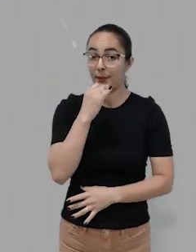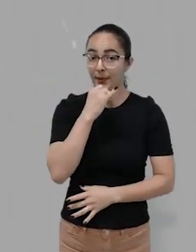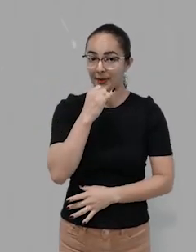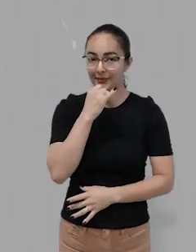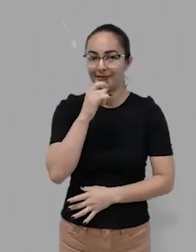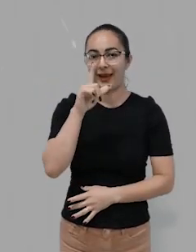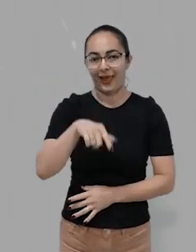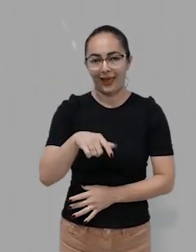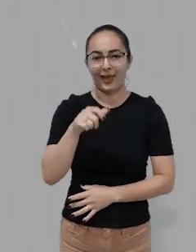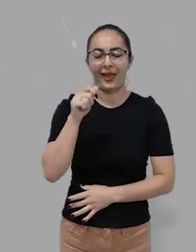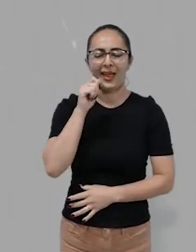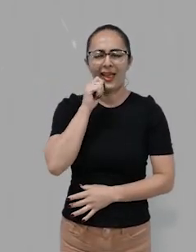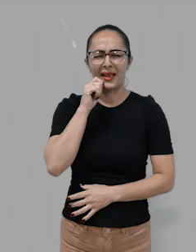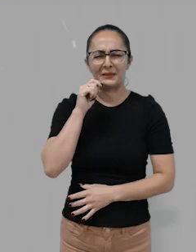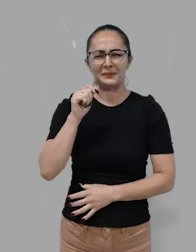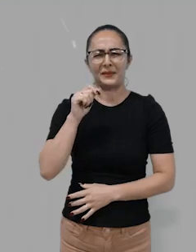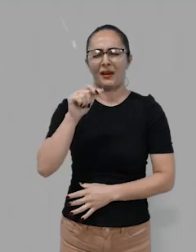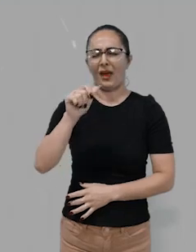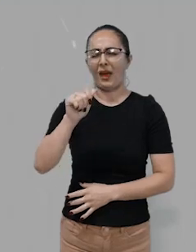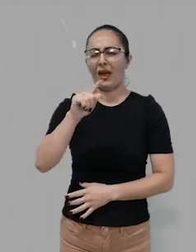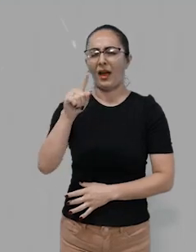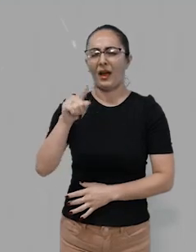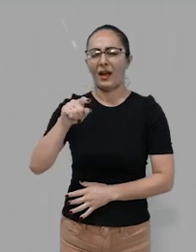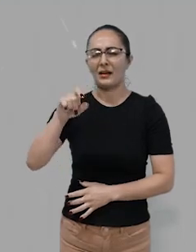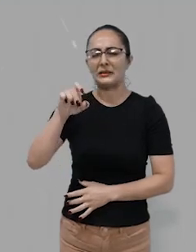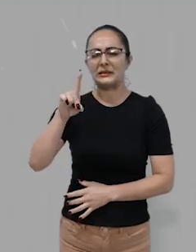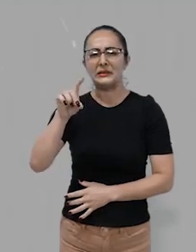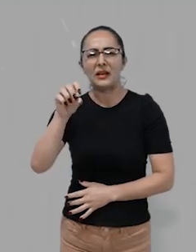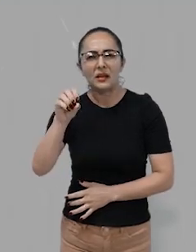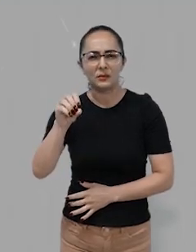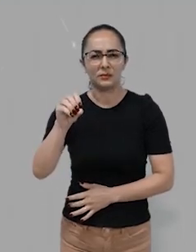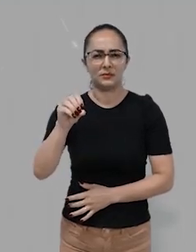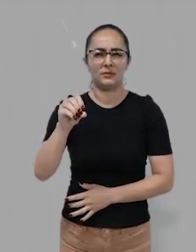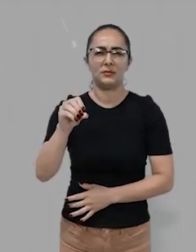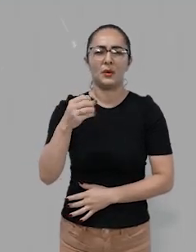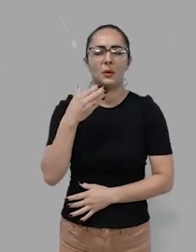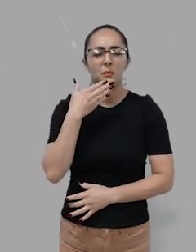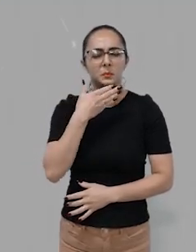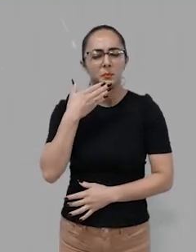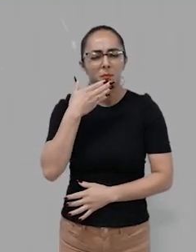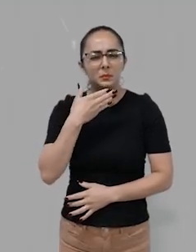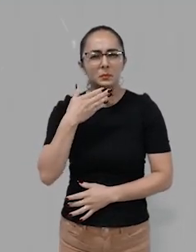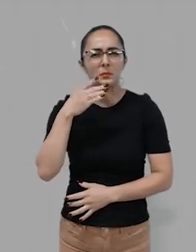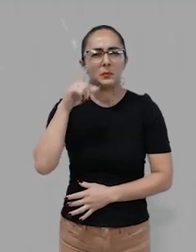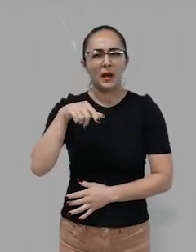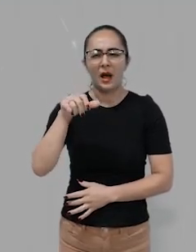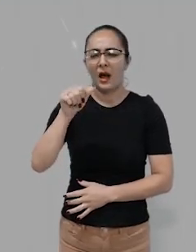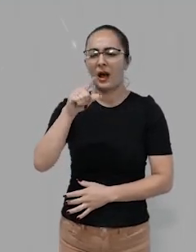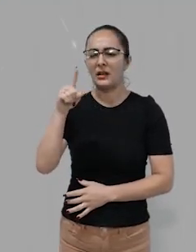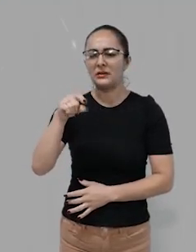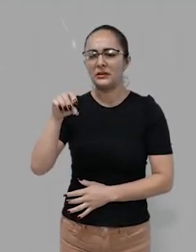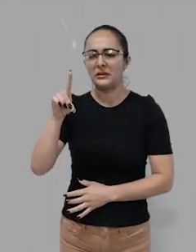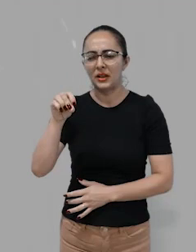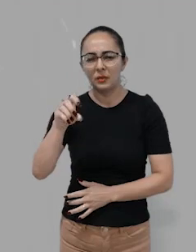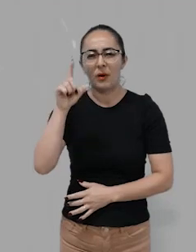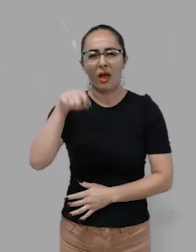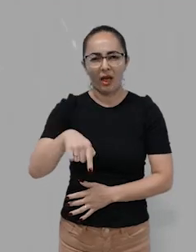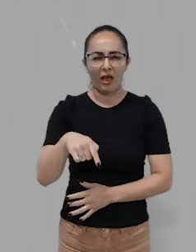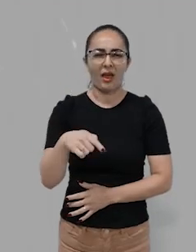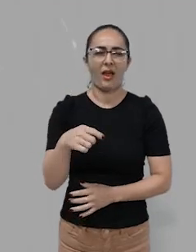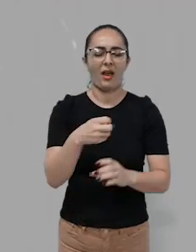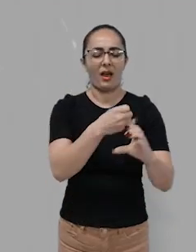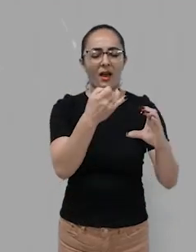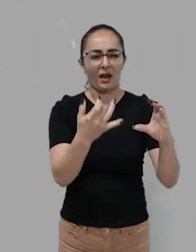são azedas. O sabor azedo é uma característica dos ácidos.